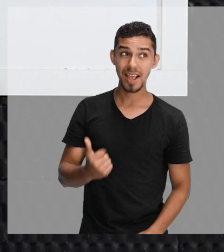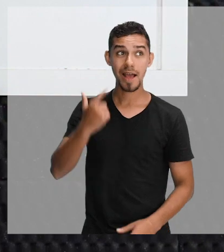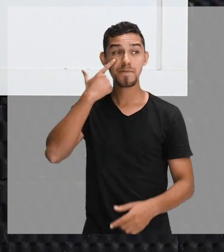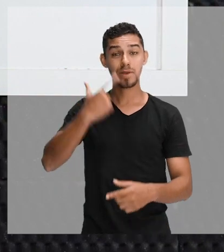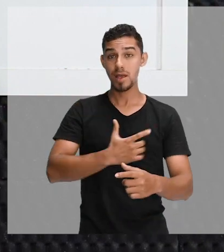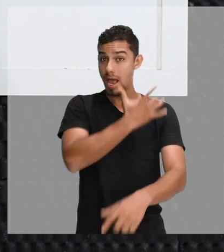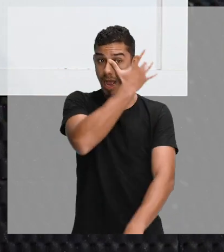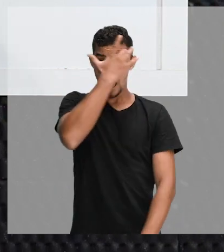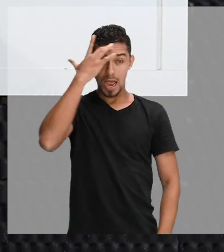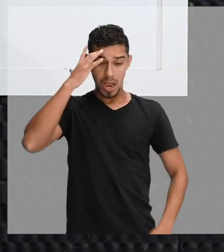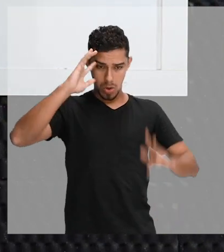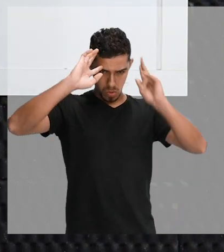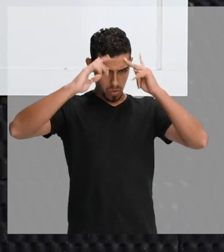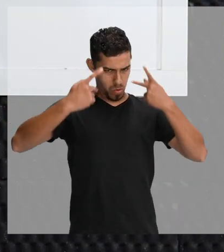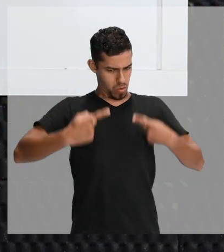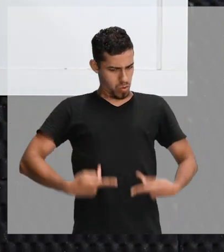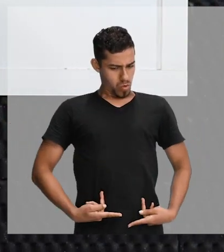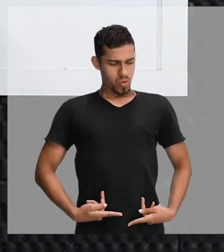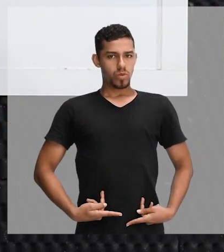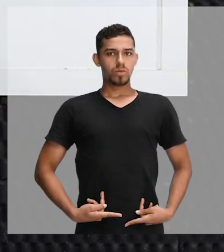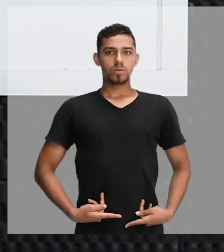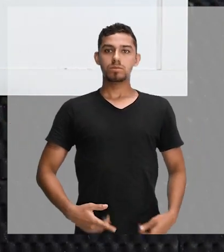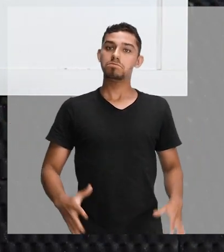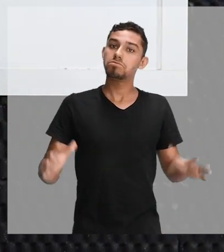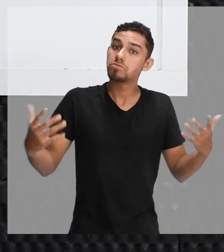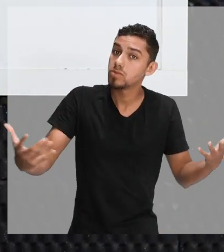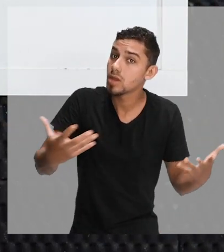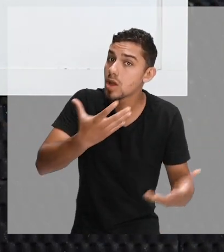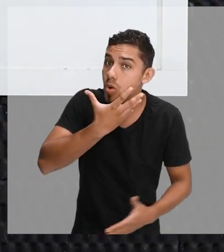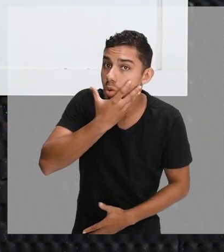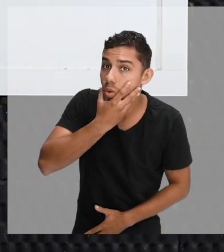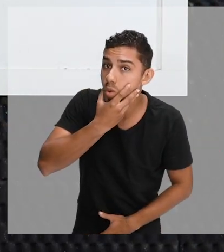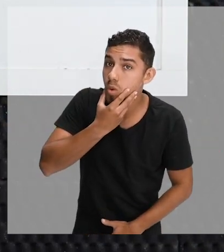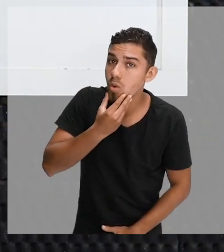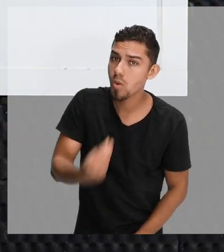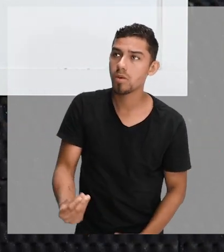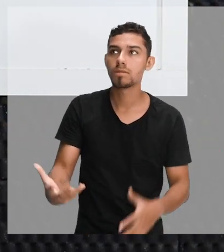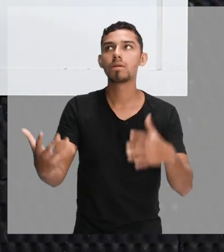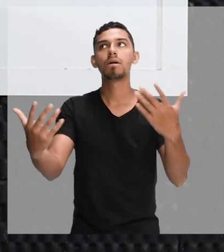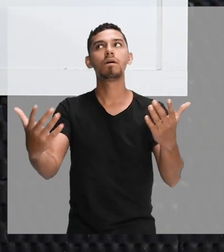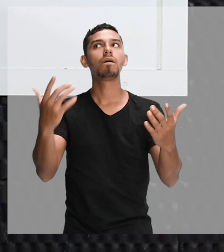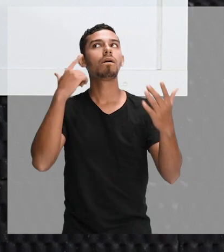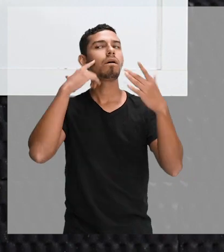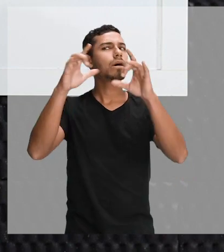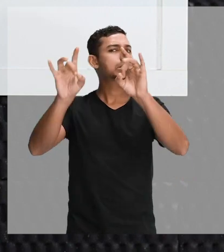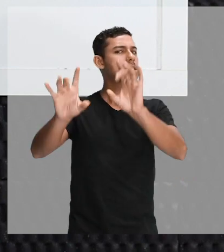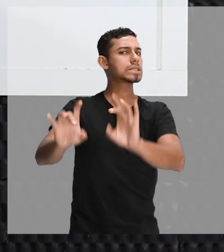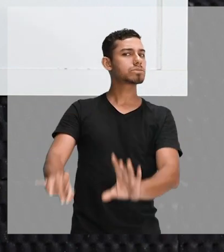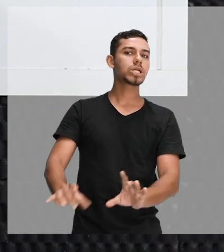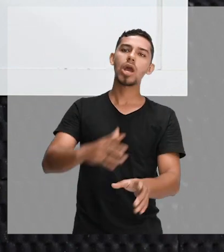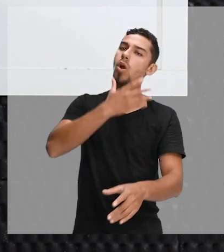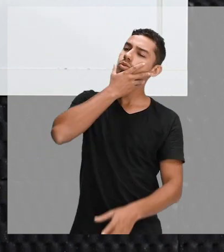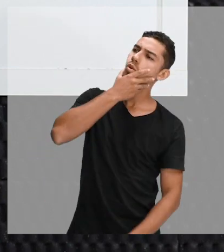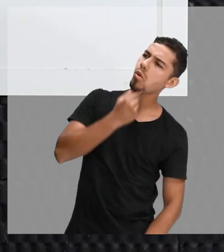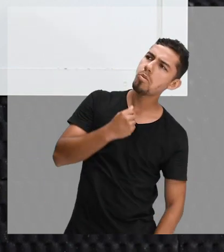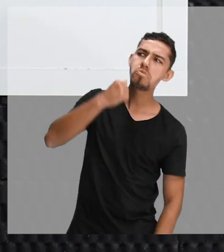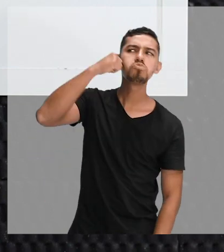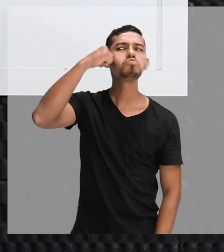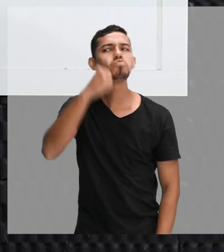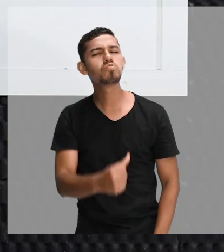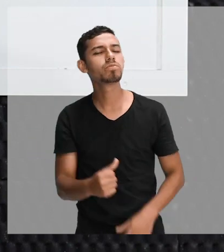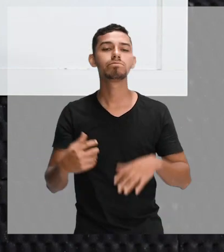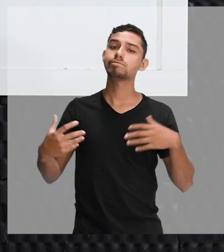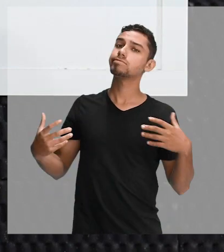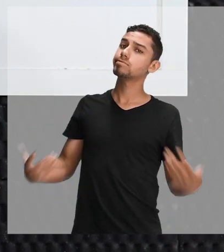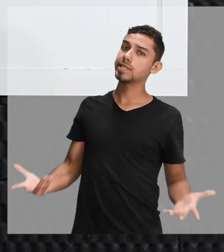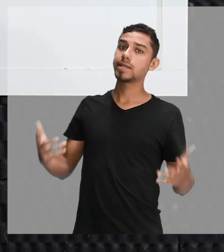ser humano. Professor, o pessoal diz que é o homem, não seja aí tão específico. É o ser humano, meu